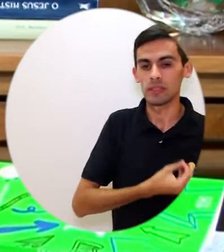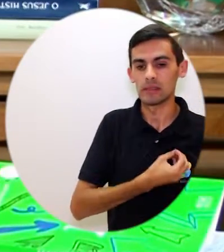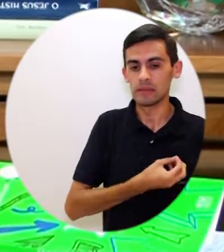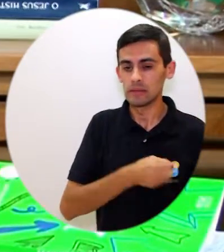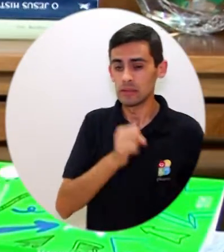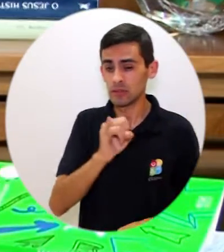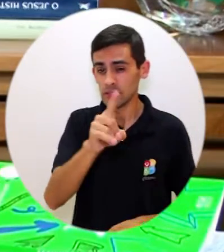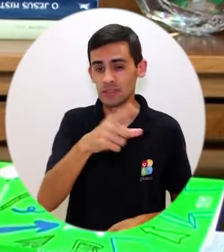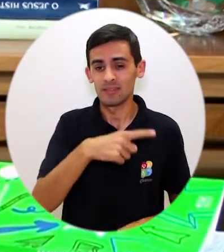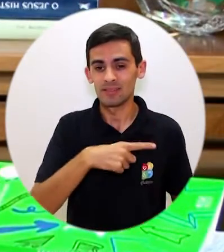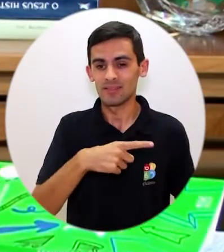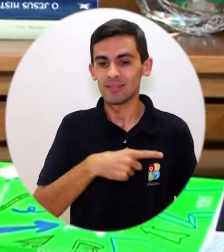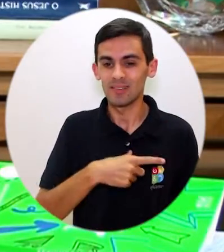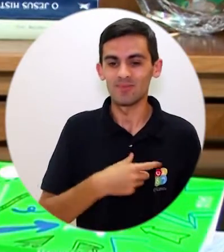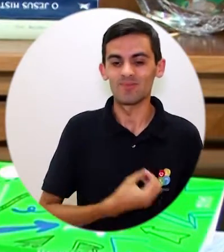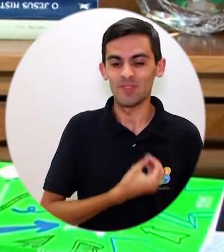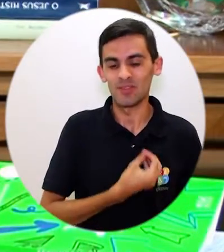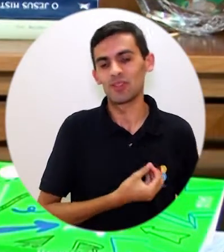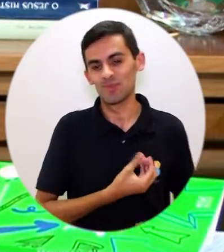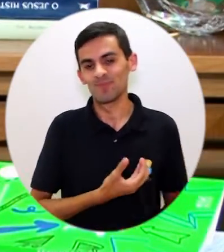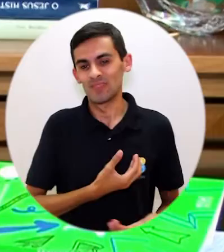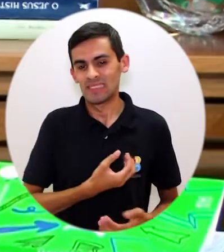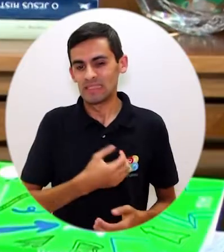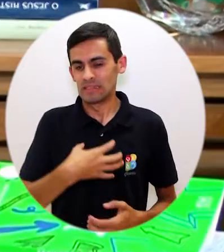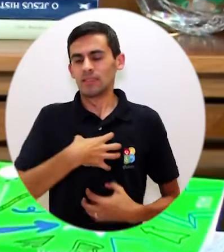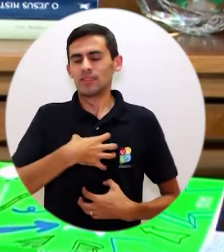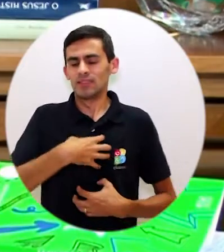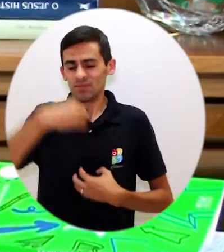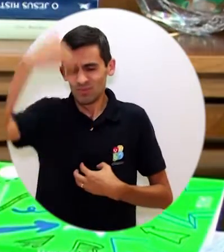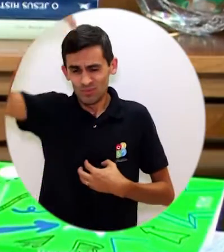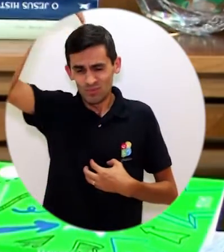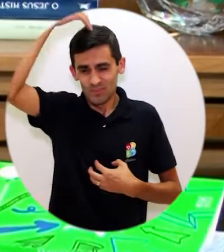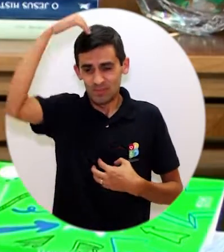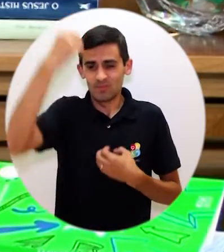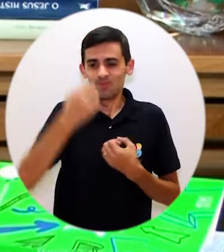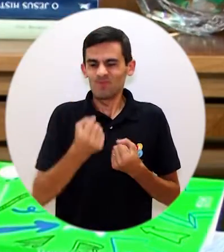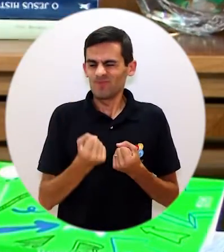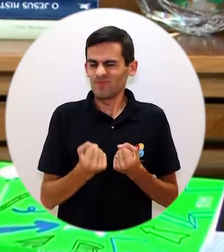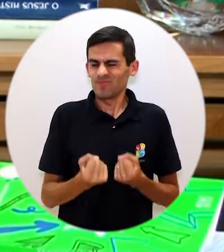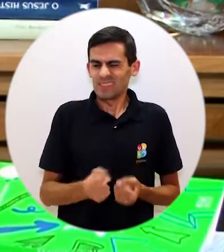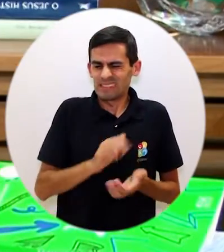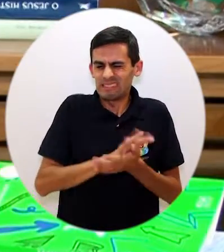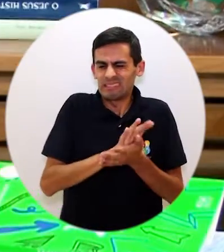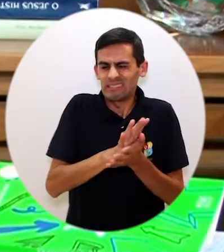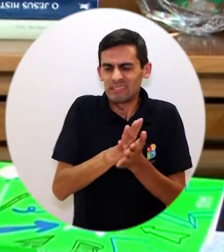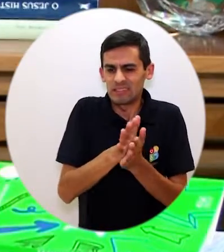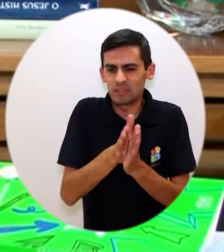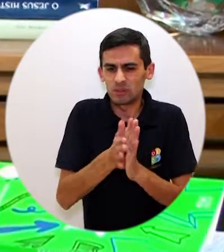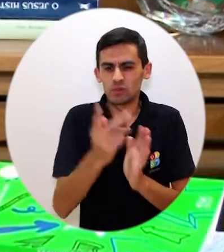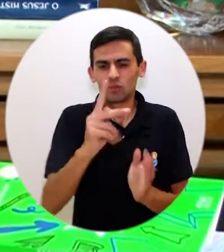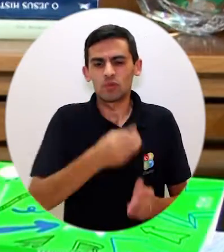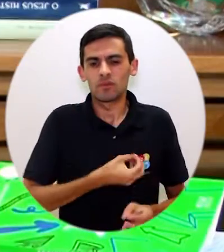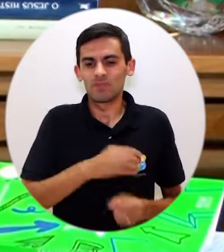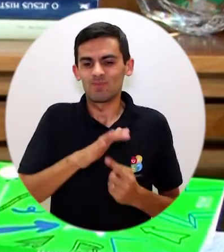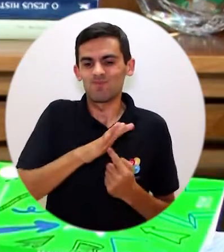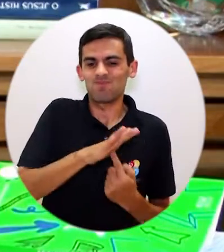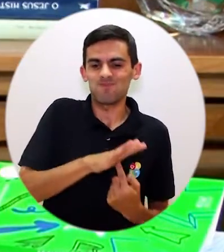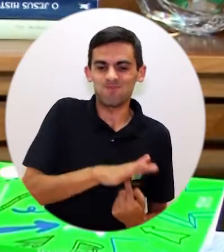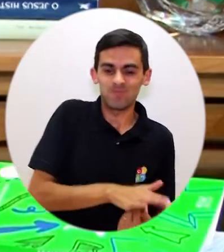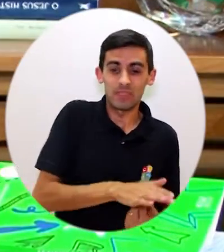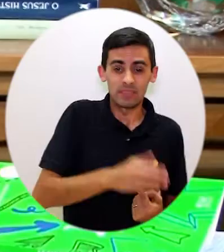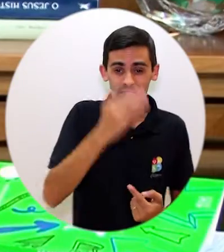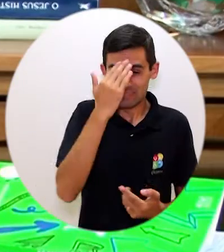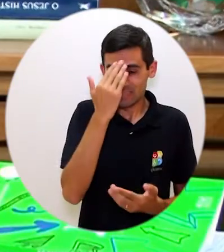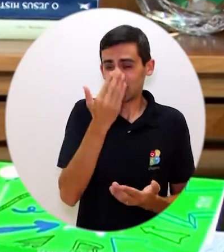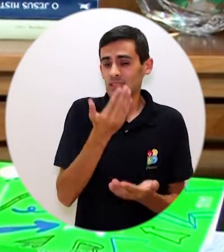e inundando o seu ser. Se você tem vivido dessa forma, culpado como um grande peso te